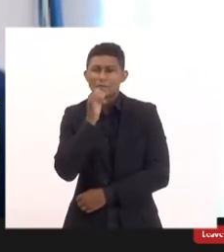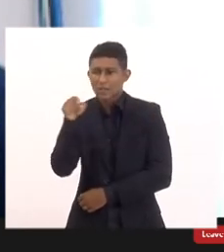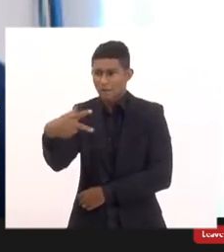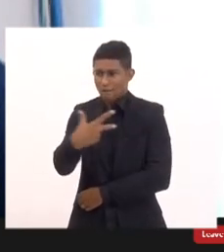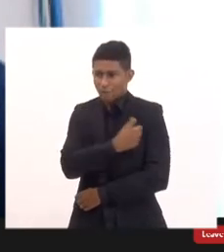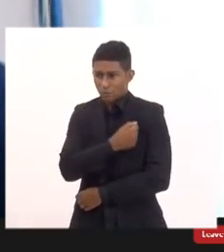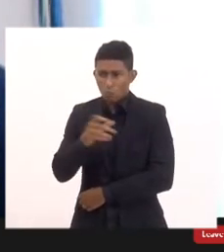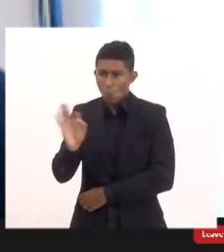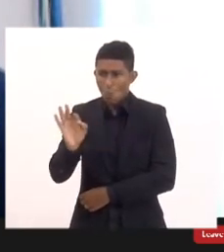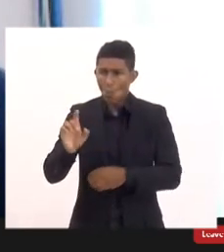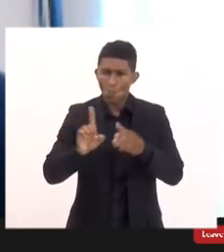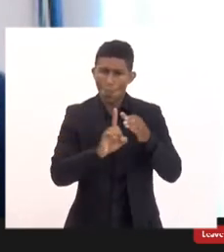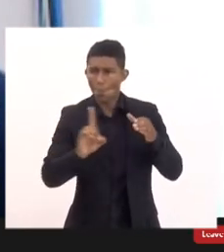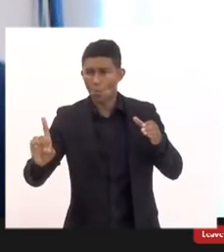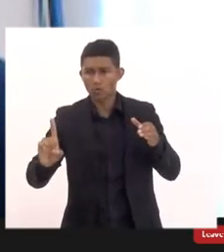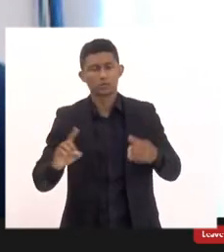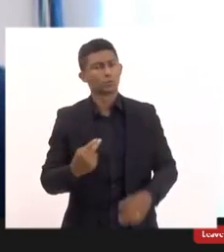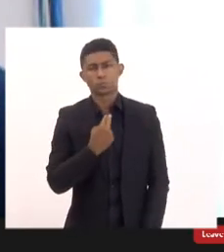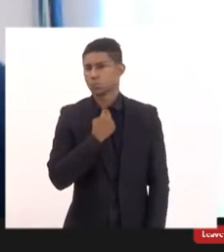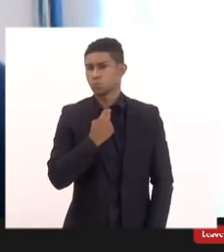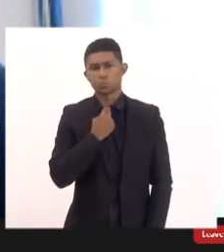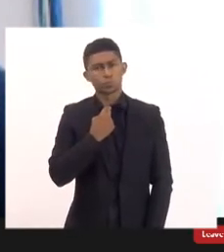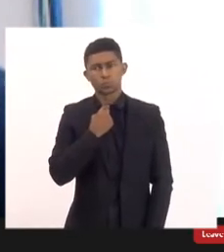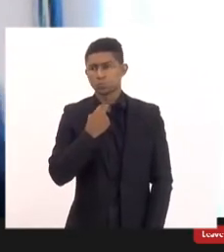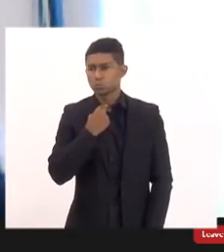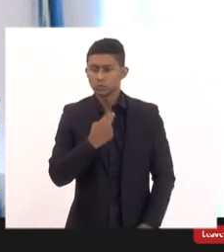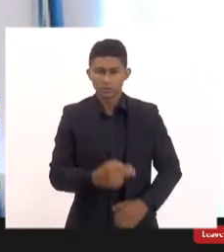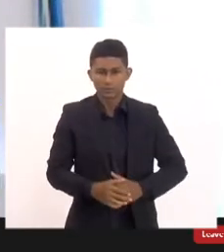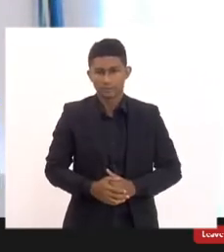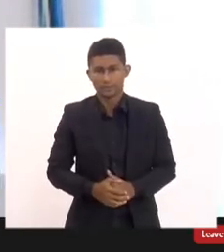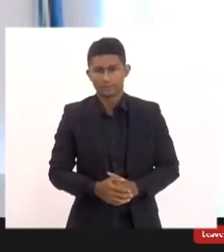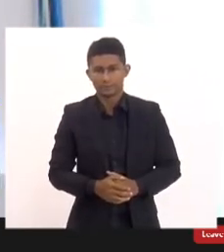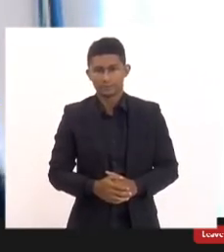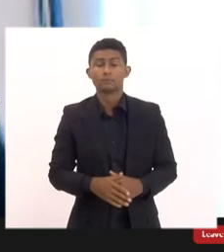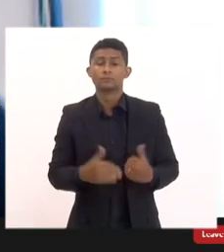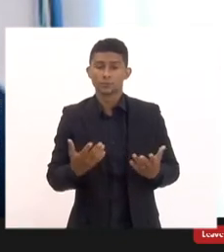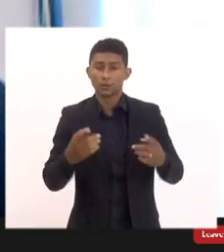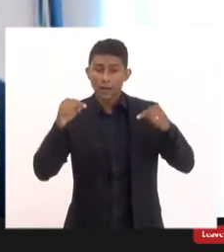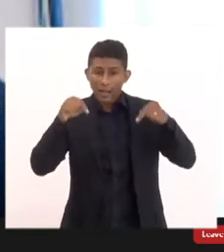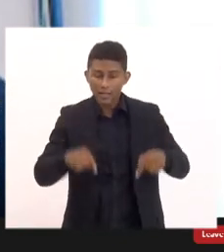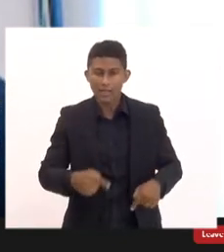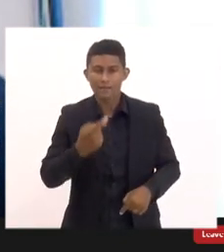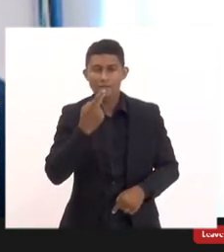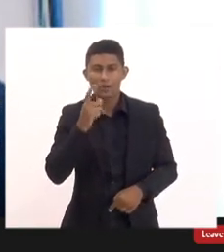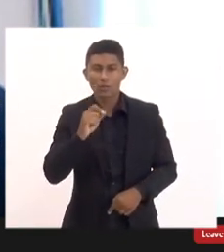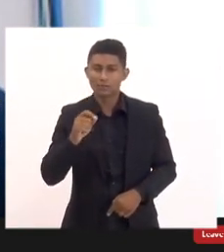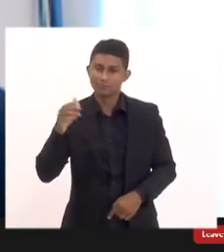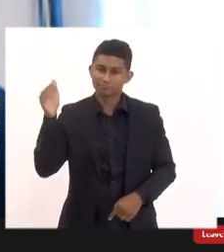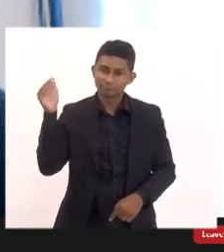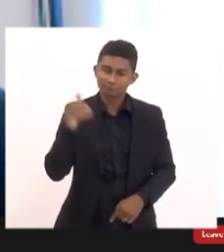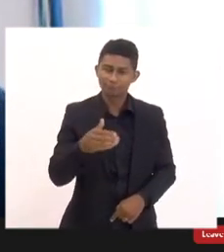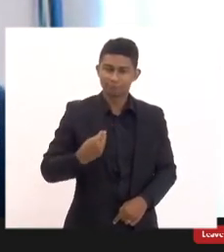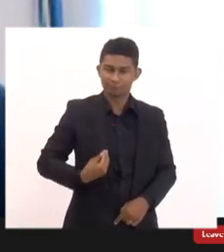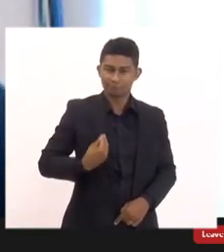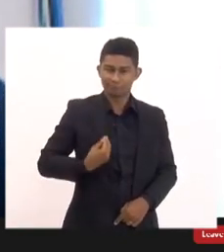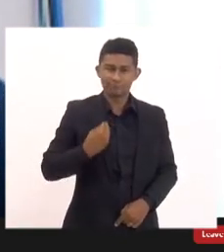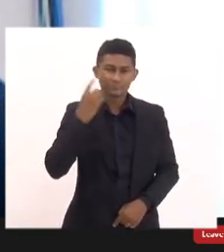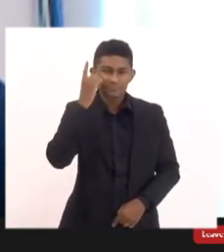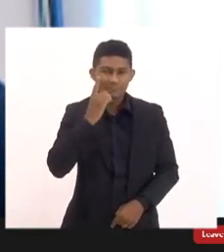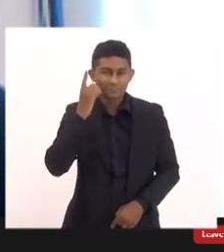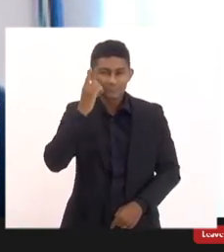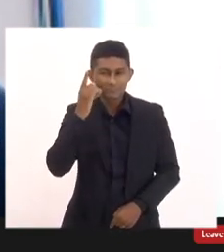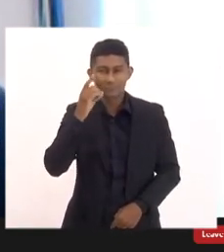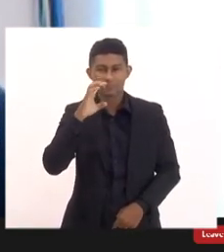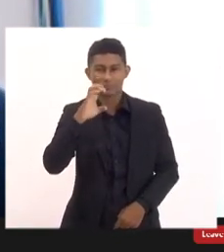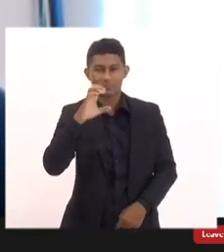sem acesso à educação. Então, quero destacar aqui a presença do deputado Manuel de Carvalho, da assessoria